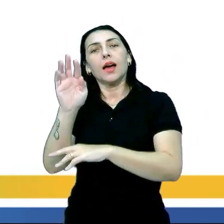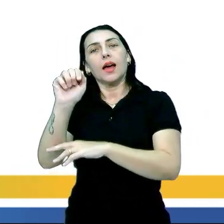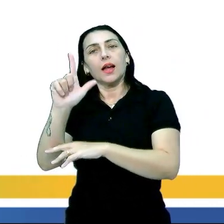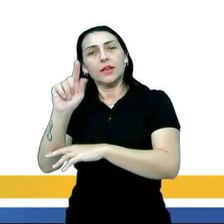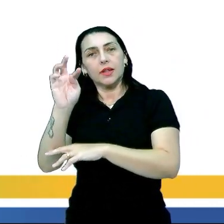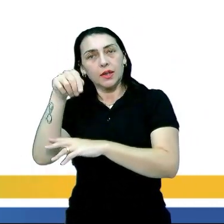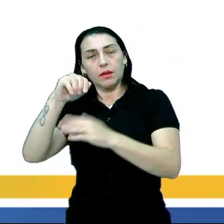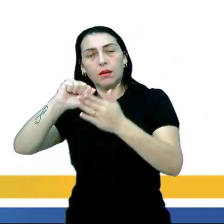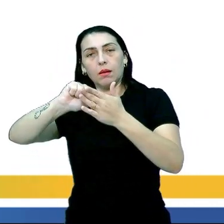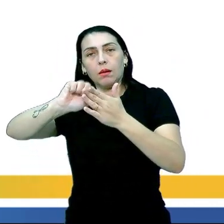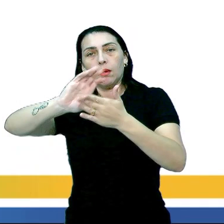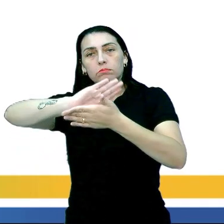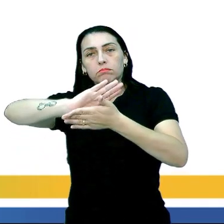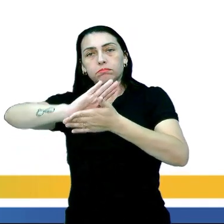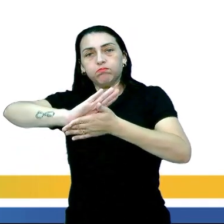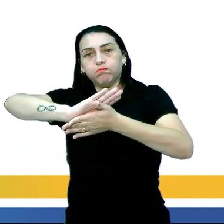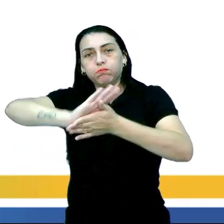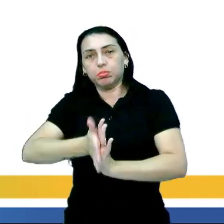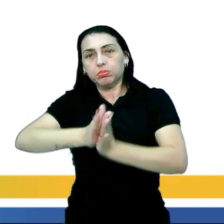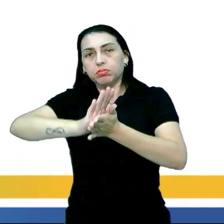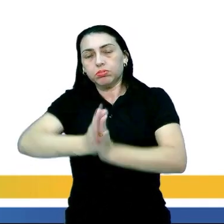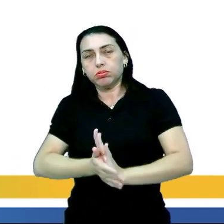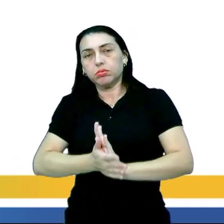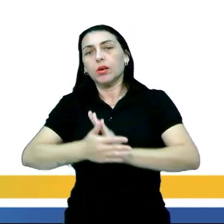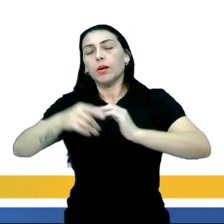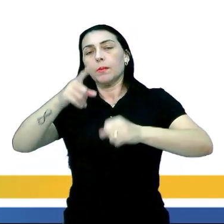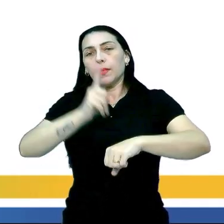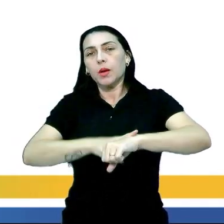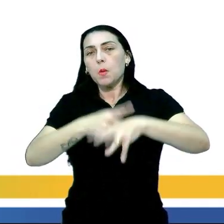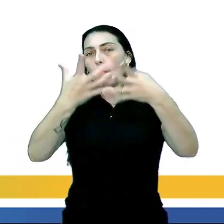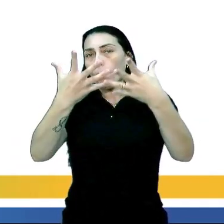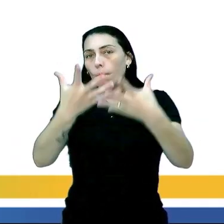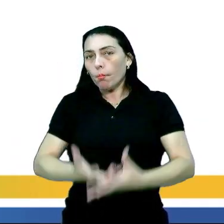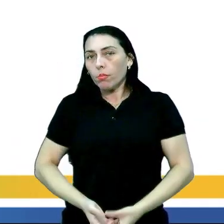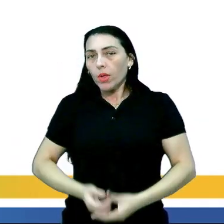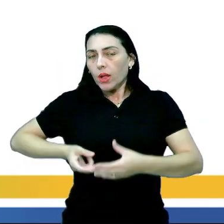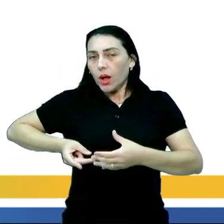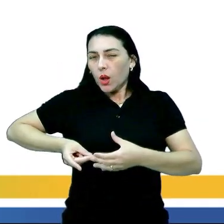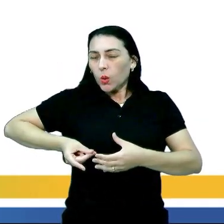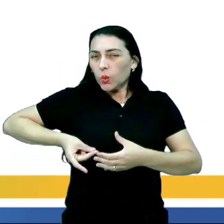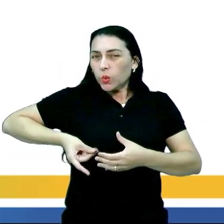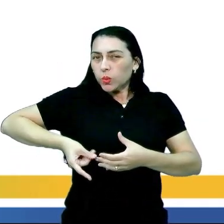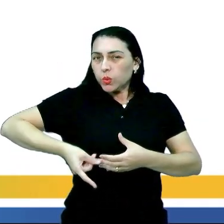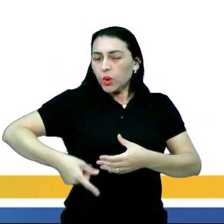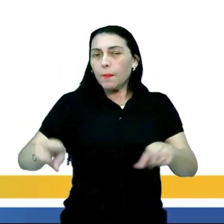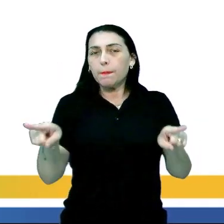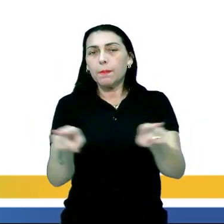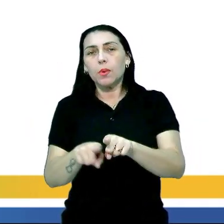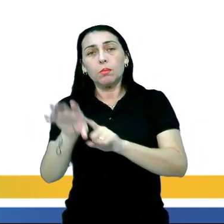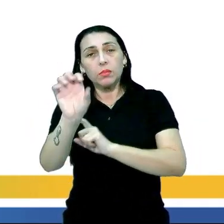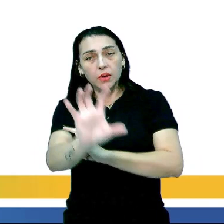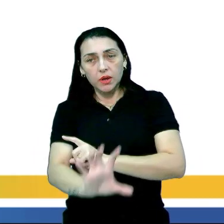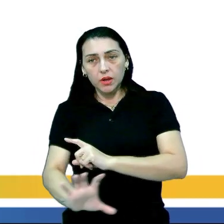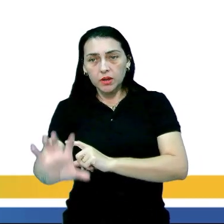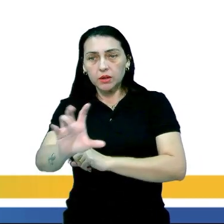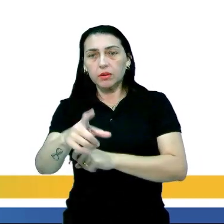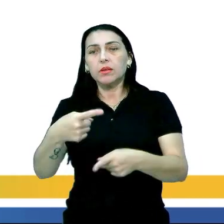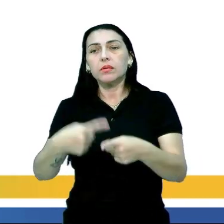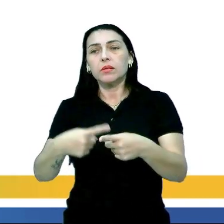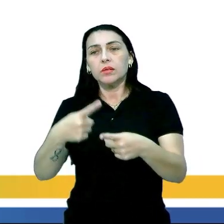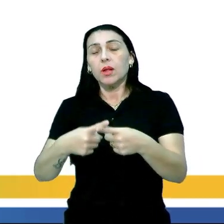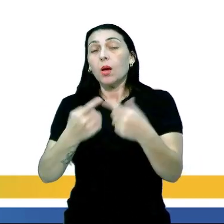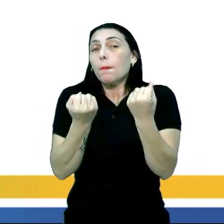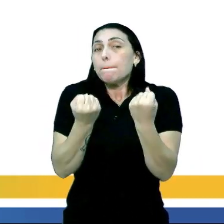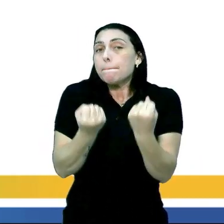apresentam desabamentos causados pelos períodos de seca prolongado típicos da região. Por causa de